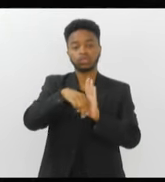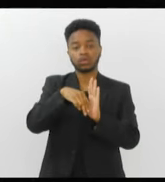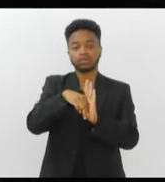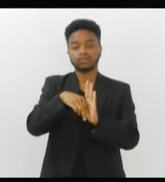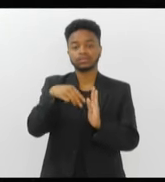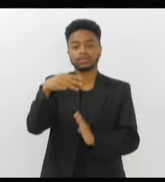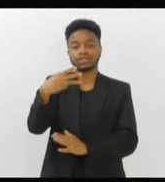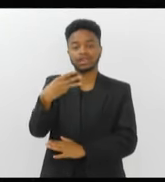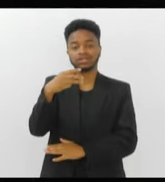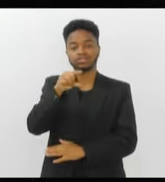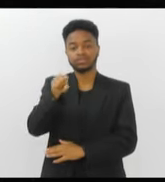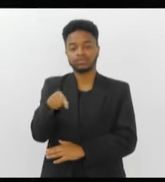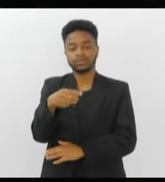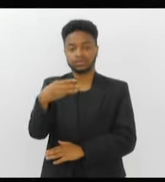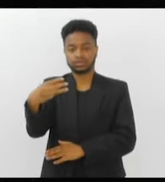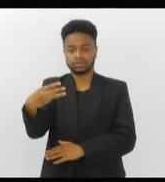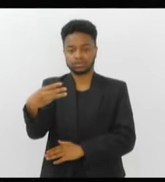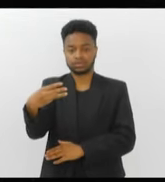3,3.